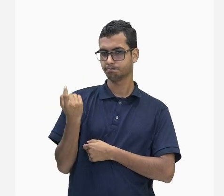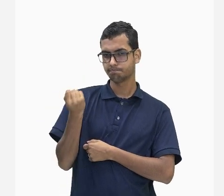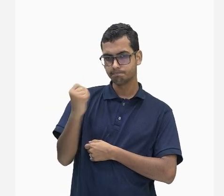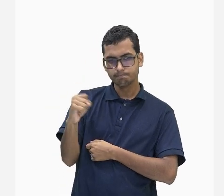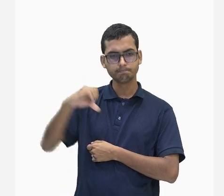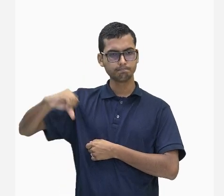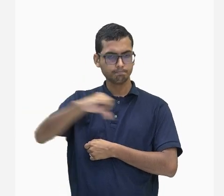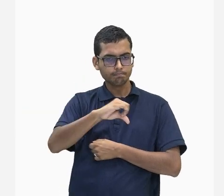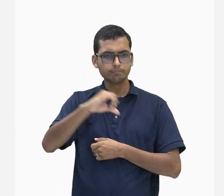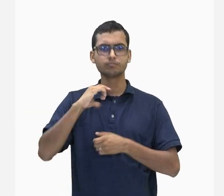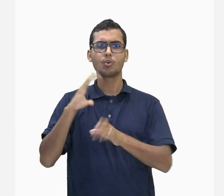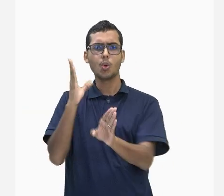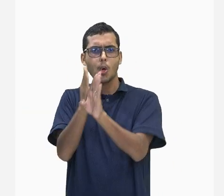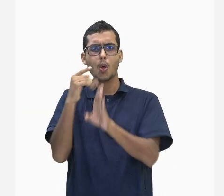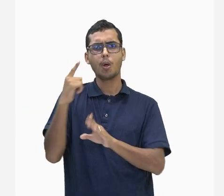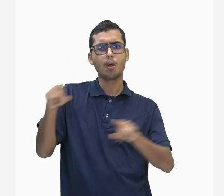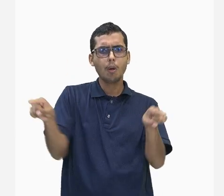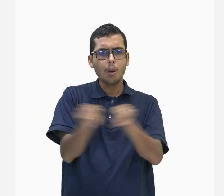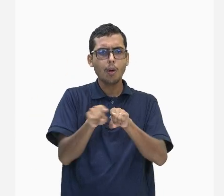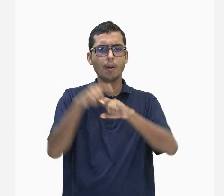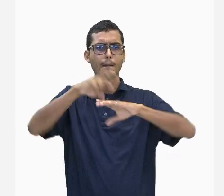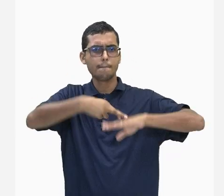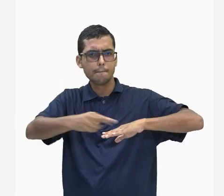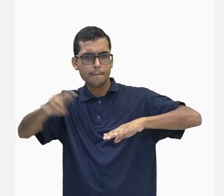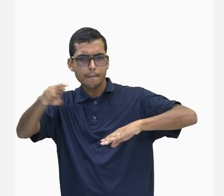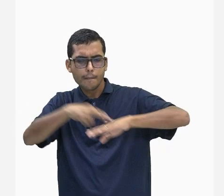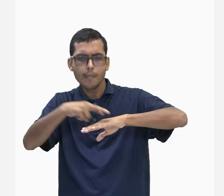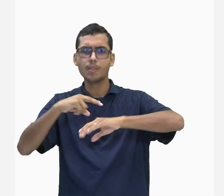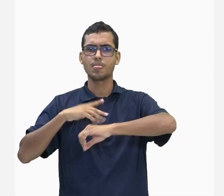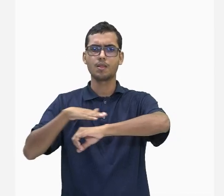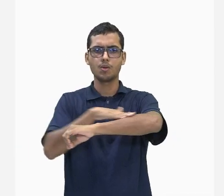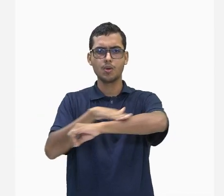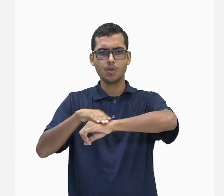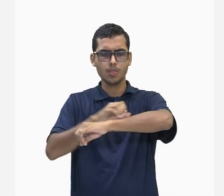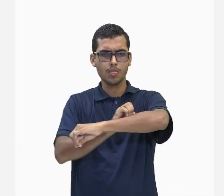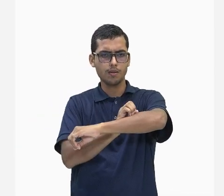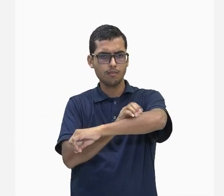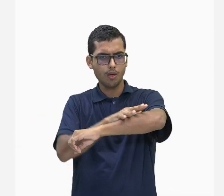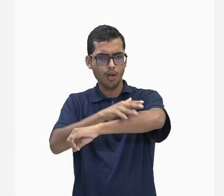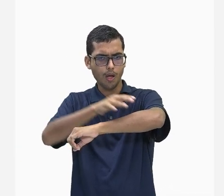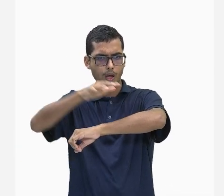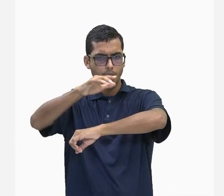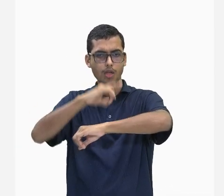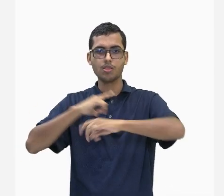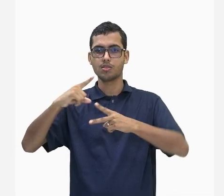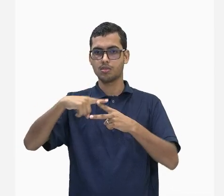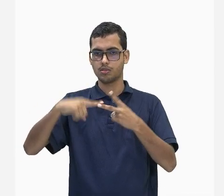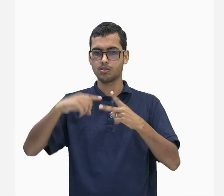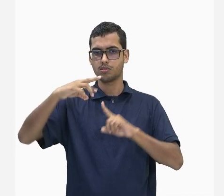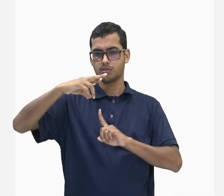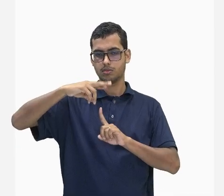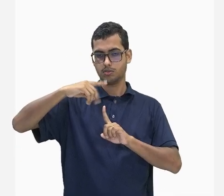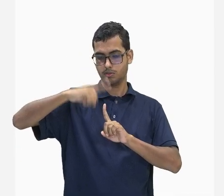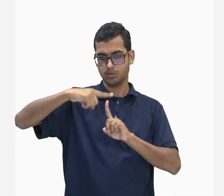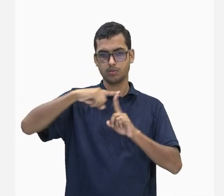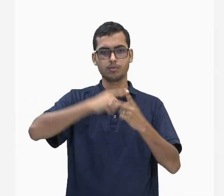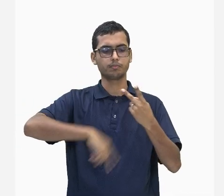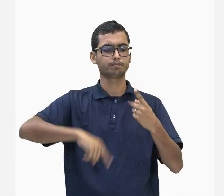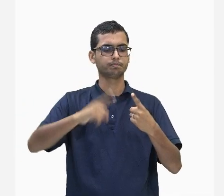radioativo sobre uma tela fluorescente, descobrindo então dois tipos de radiação, a alfa e a